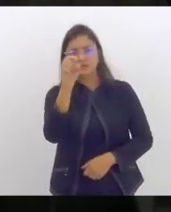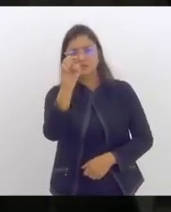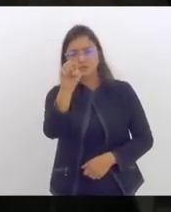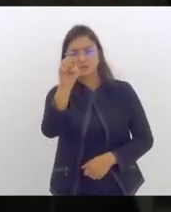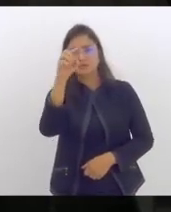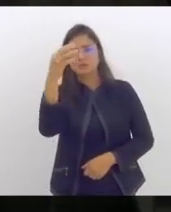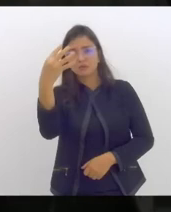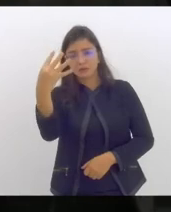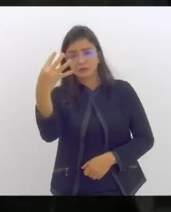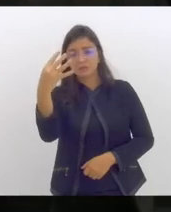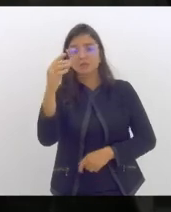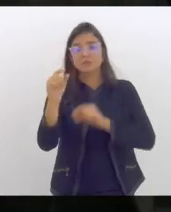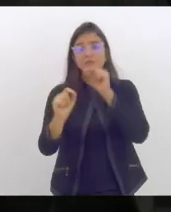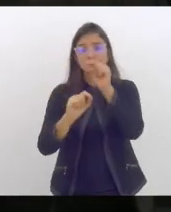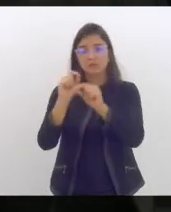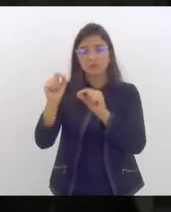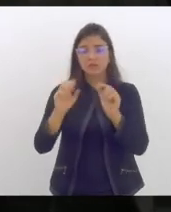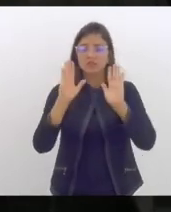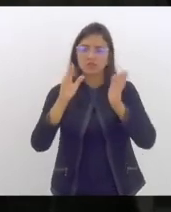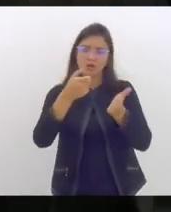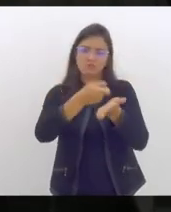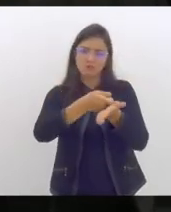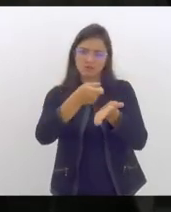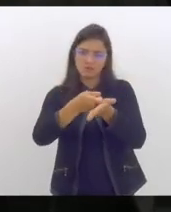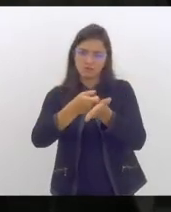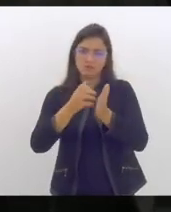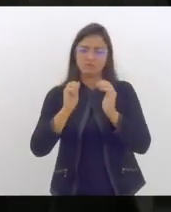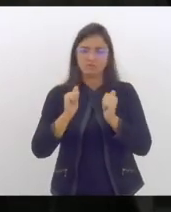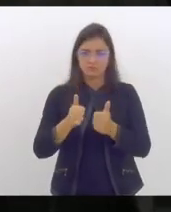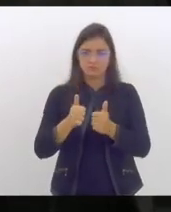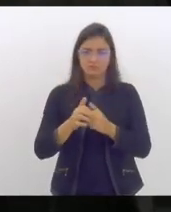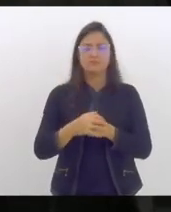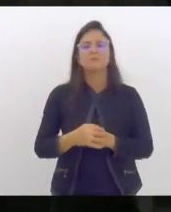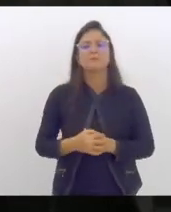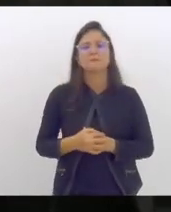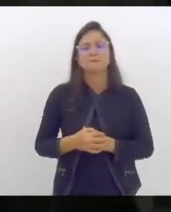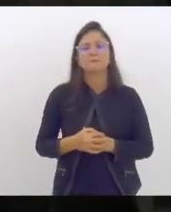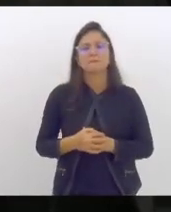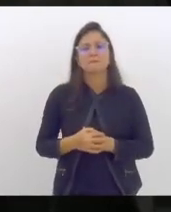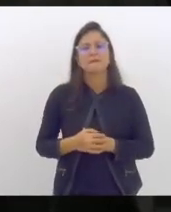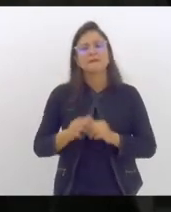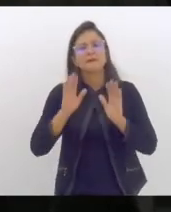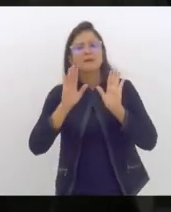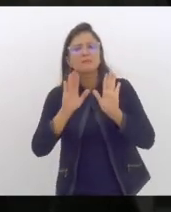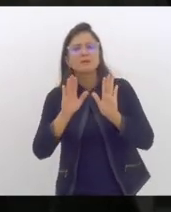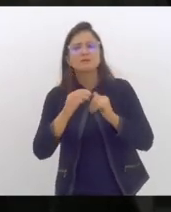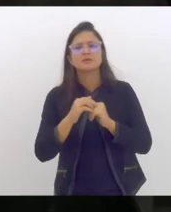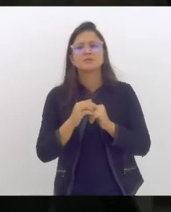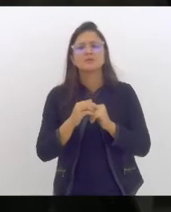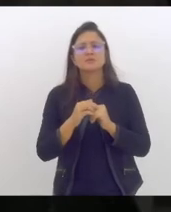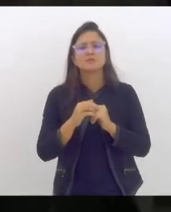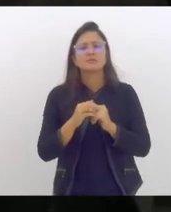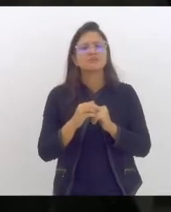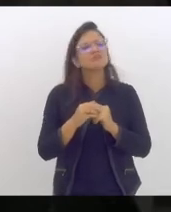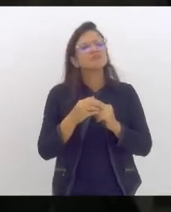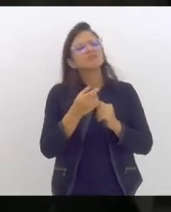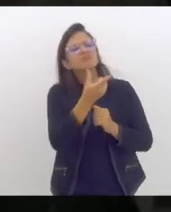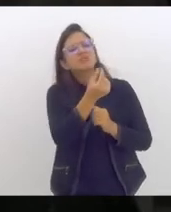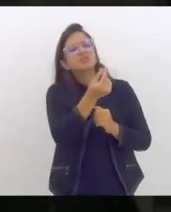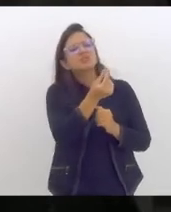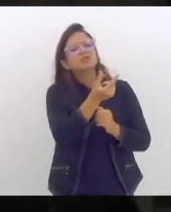256,4 já foram liquidados e pagos. E quais foram as fontes de recurso?